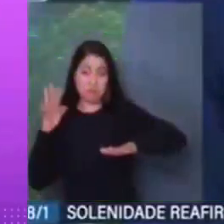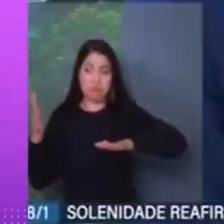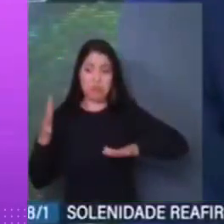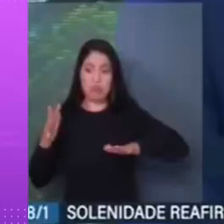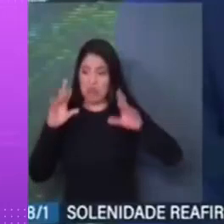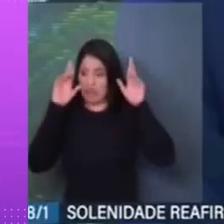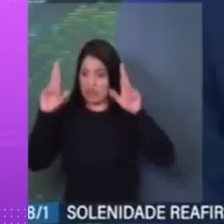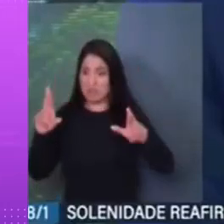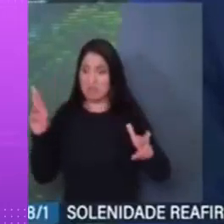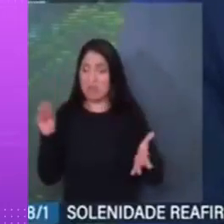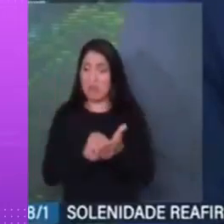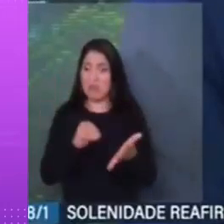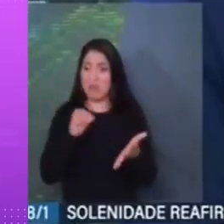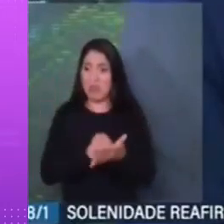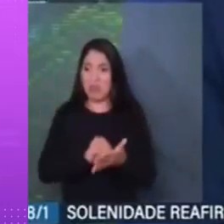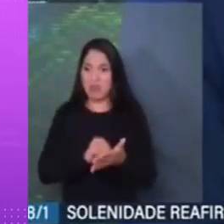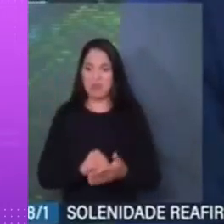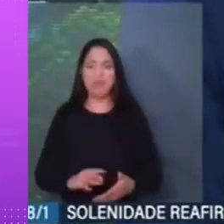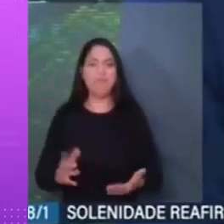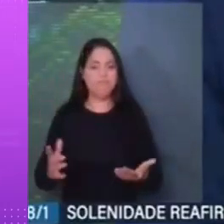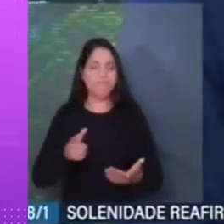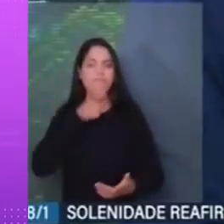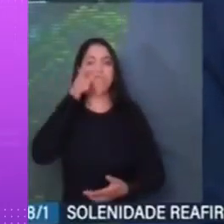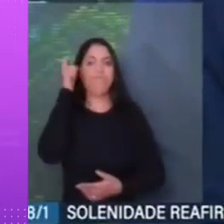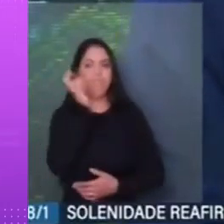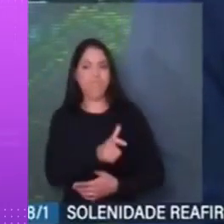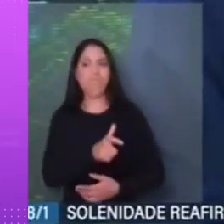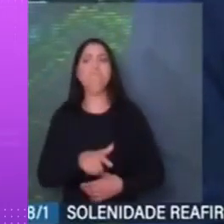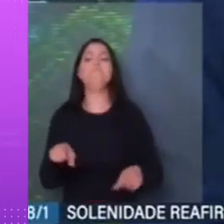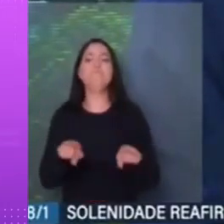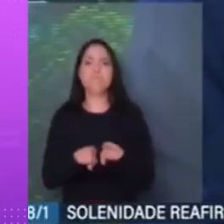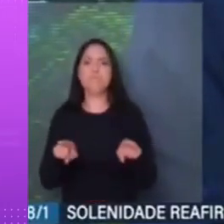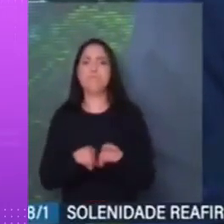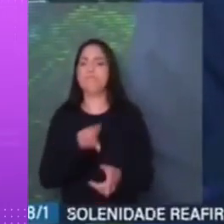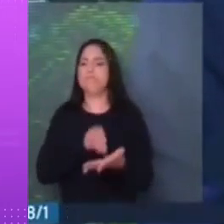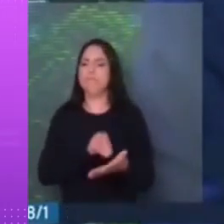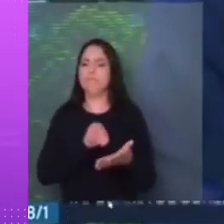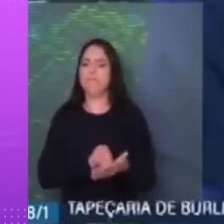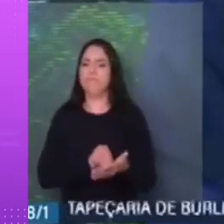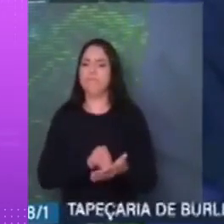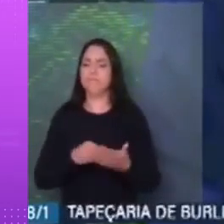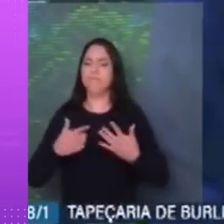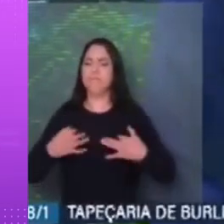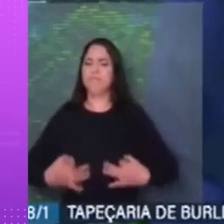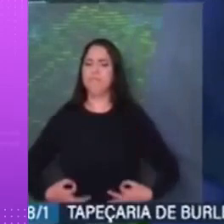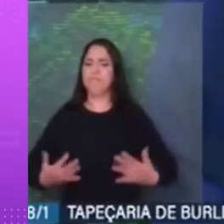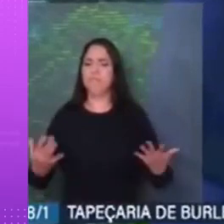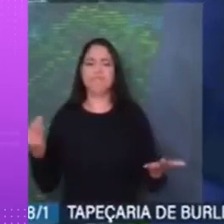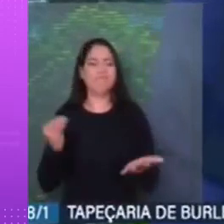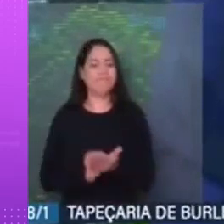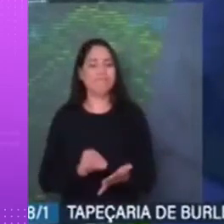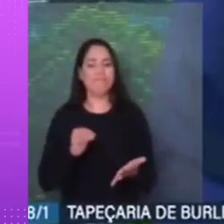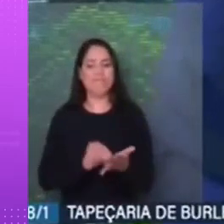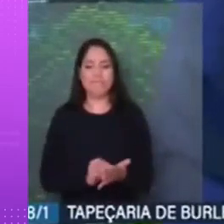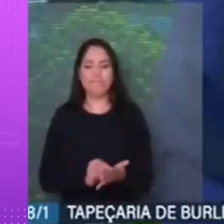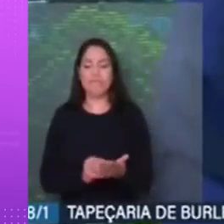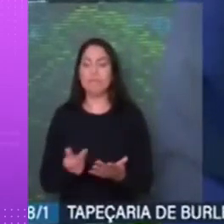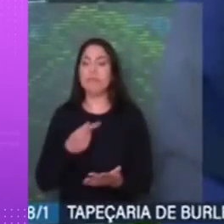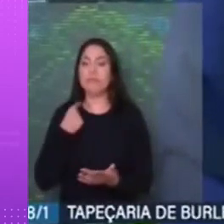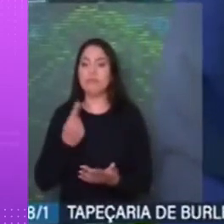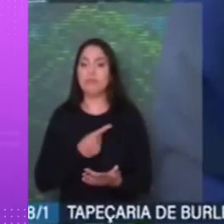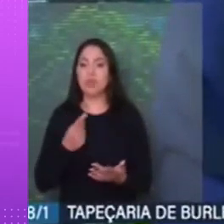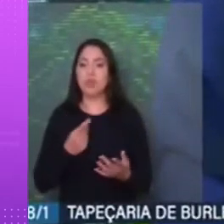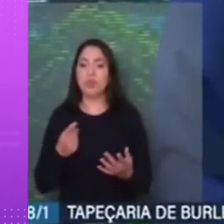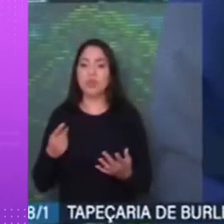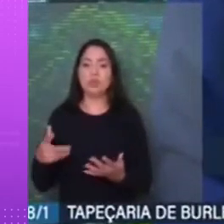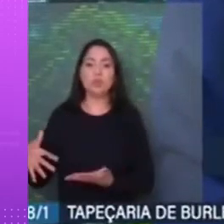hoje completa um ano desde a invasão e depredação dos prédios dos três poderes em Brasília. Na ocasião, o Congresso Nacional, o Palácio do Planalto